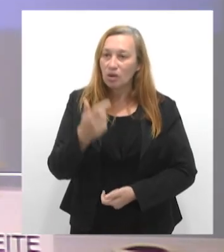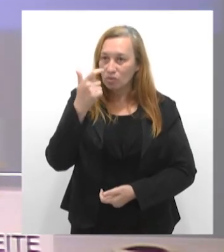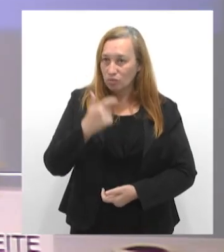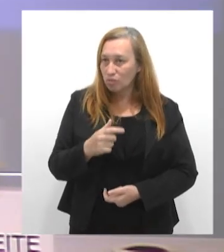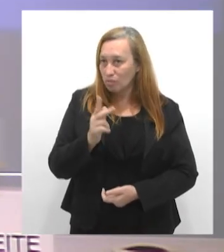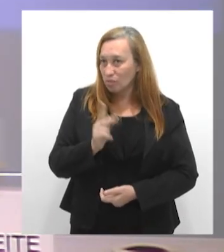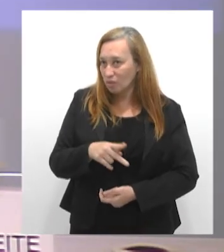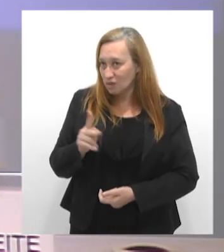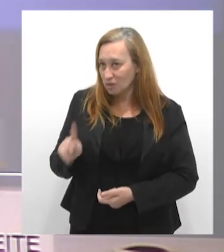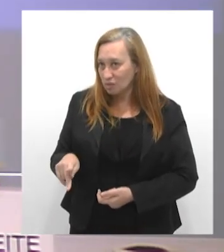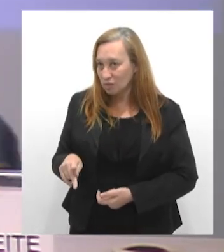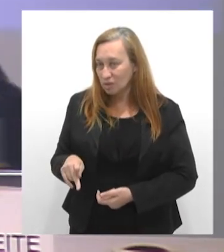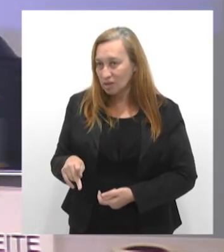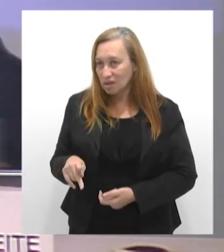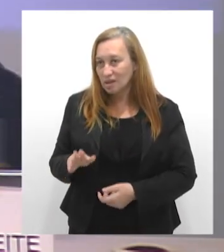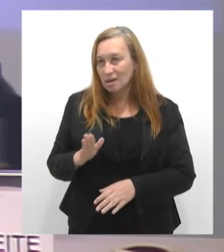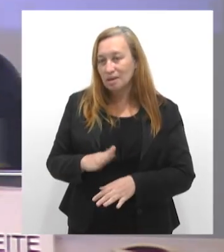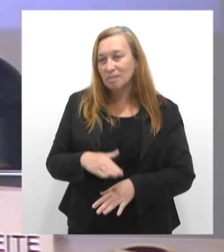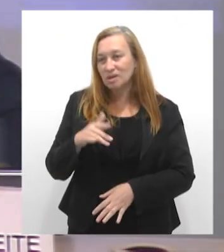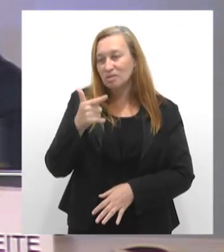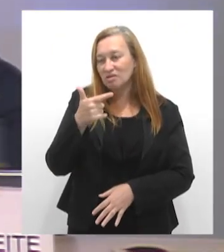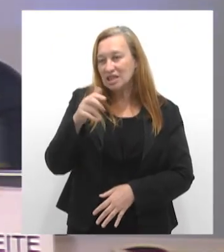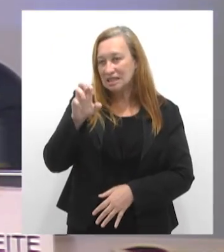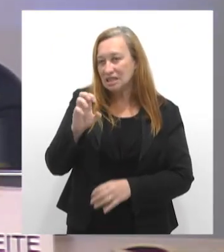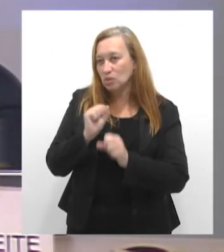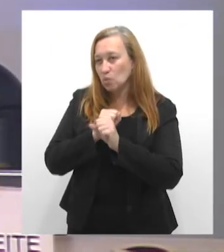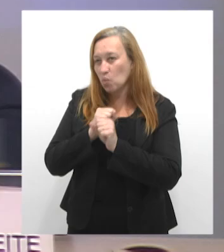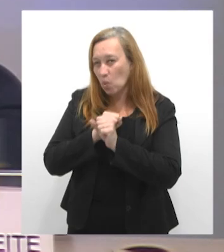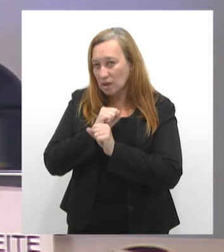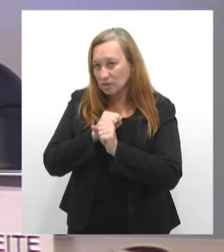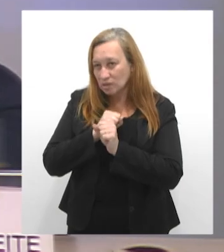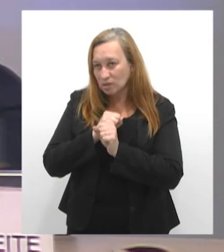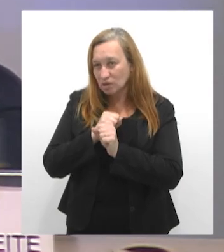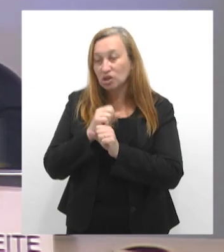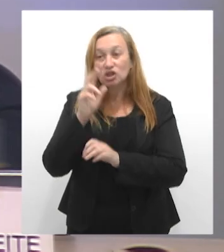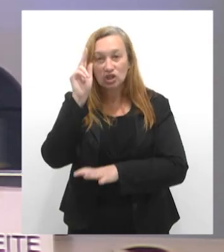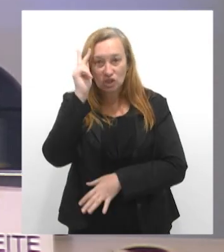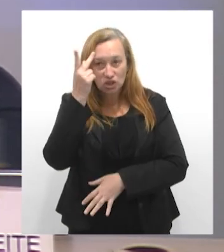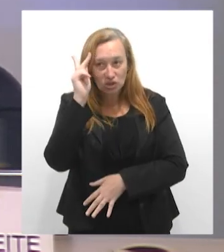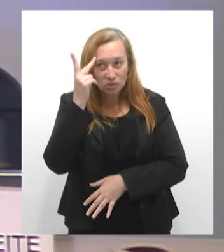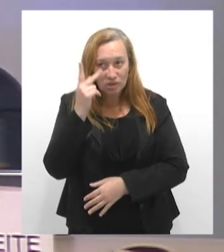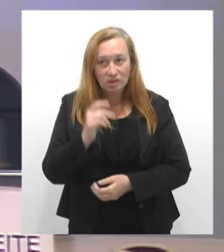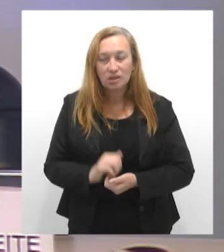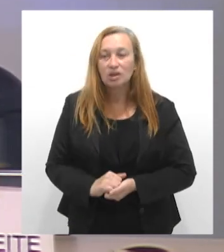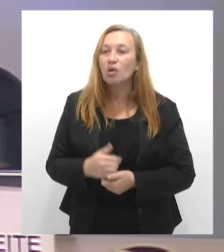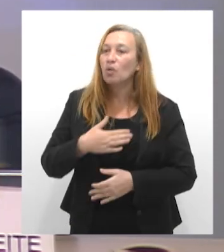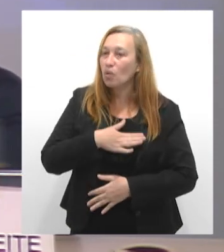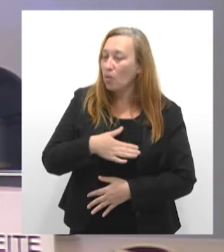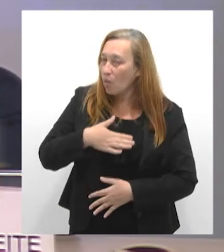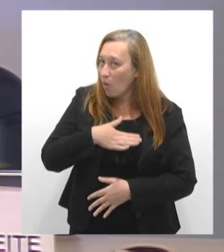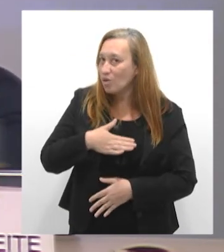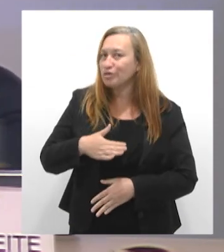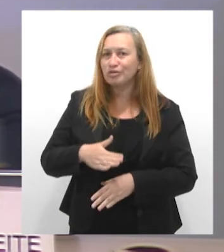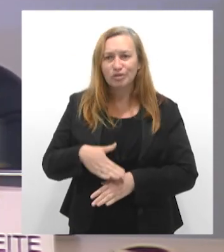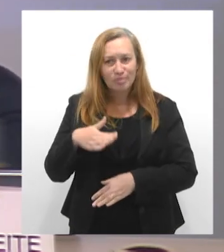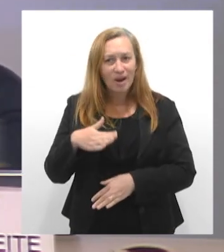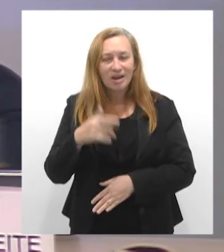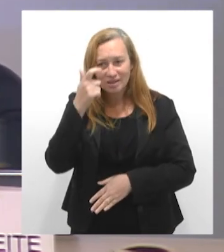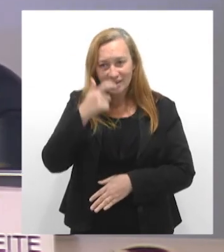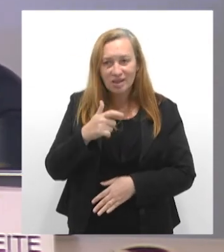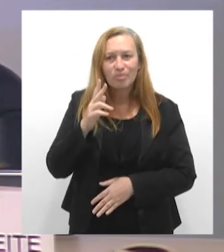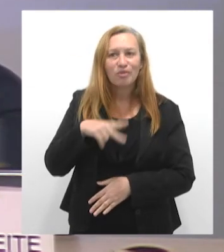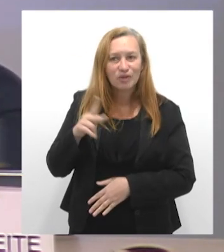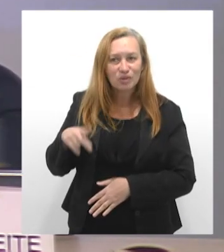professor há mais ou menos 25 anos, sou professor de História, gosto demais de ser professor